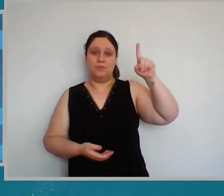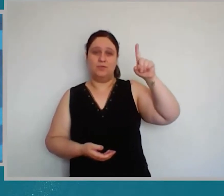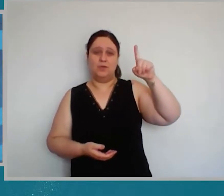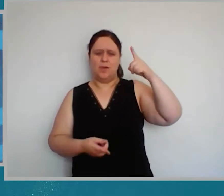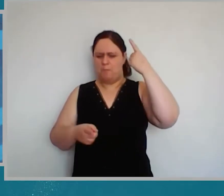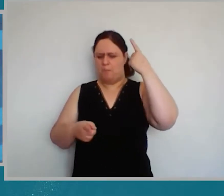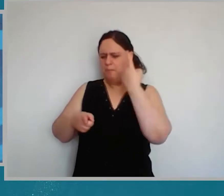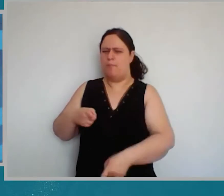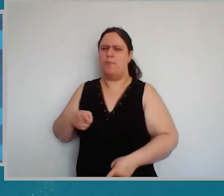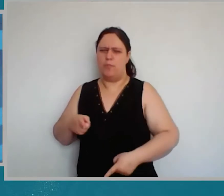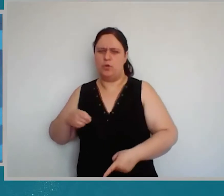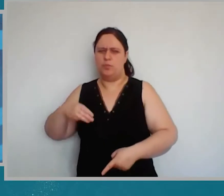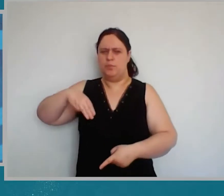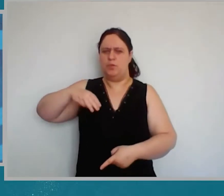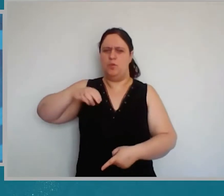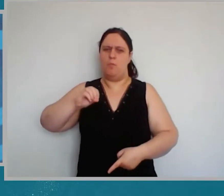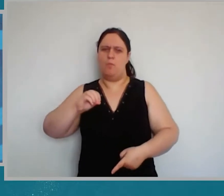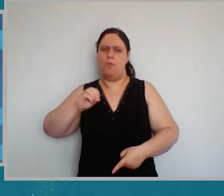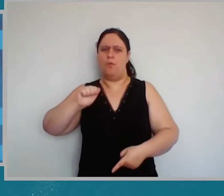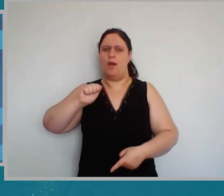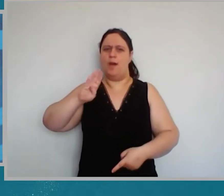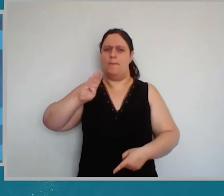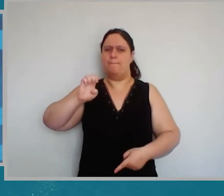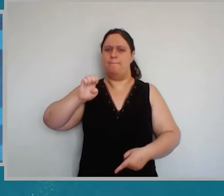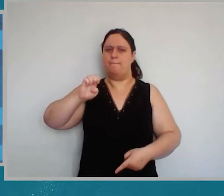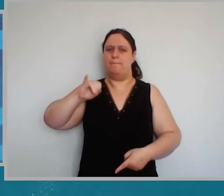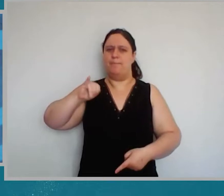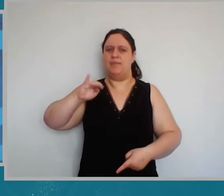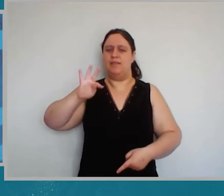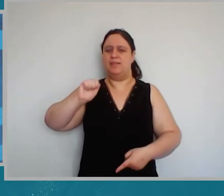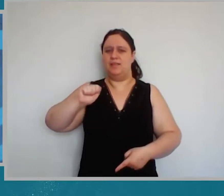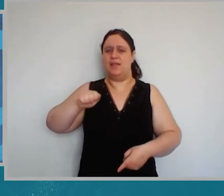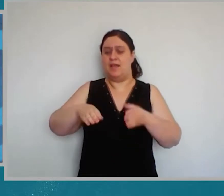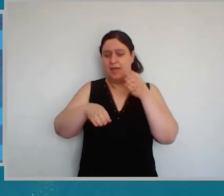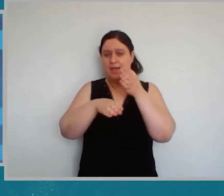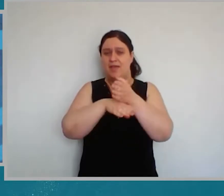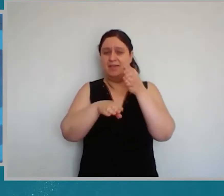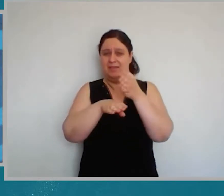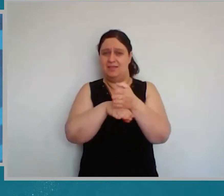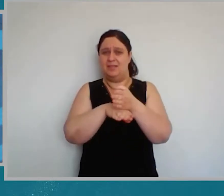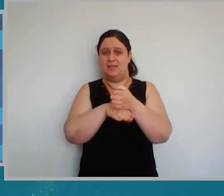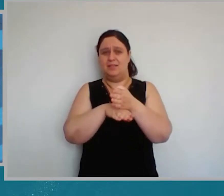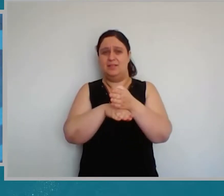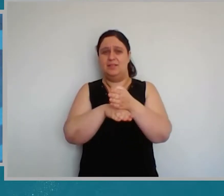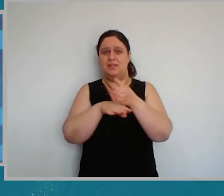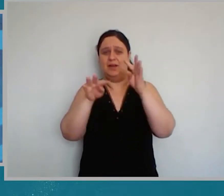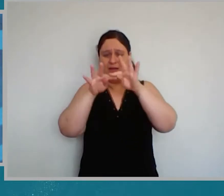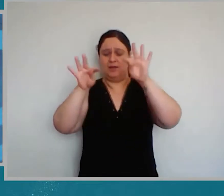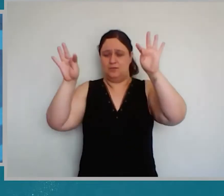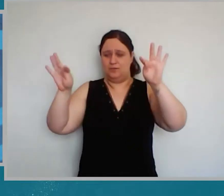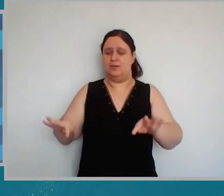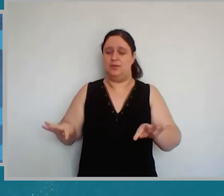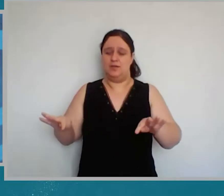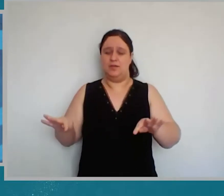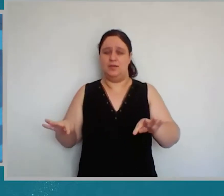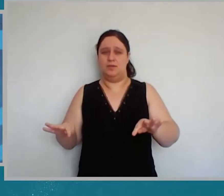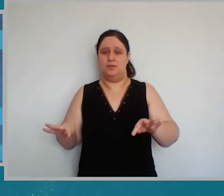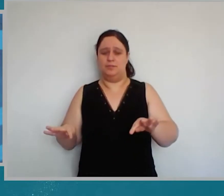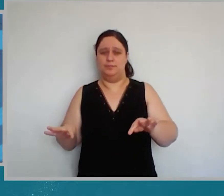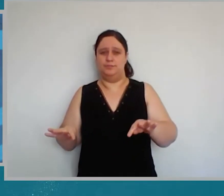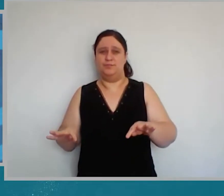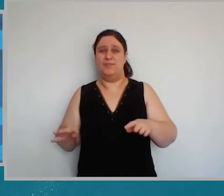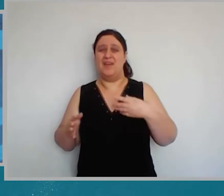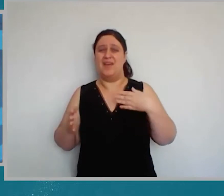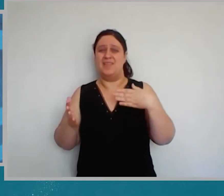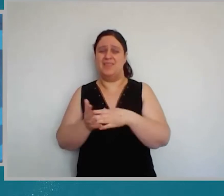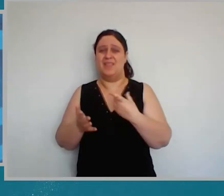permitidos entrar na congregação do Senhor até a sua 10ª geração. Isso está em Deuteronômio 23, 3. Vamos dar